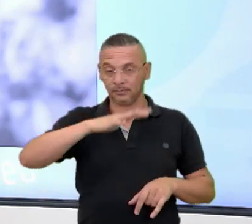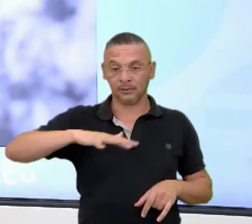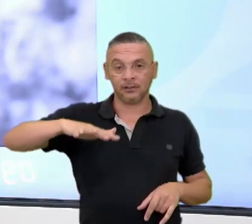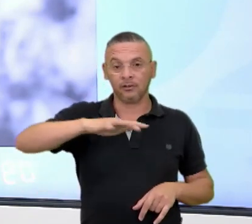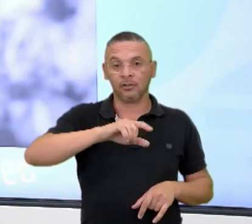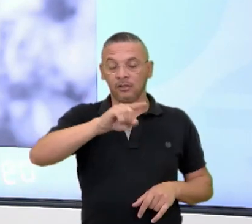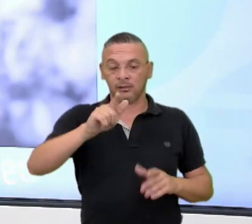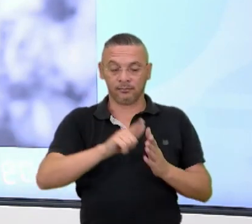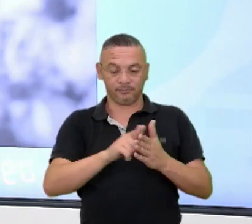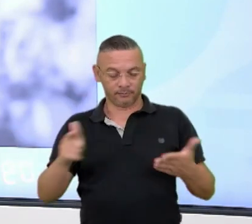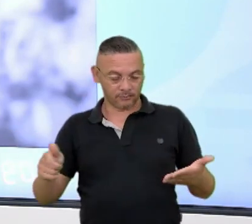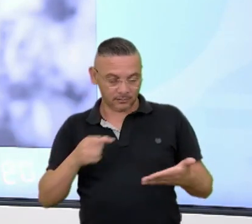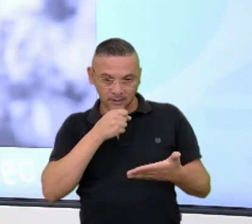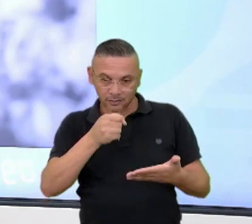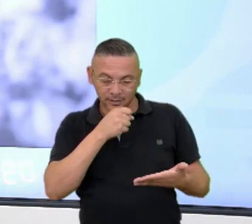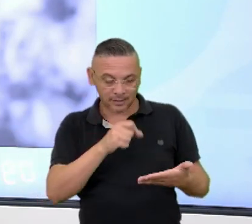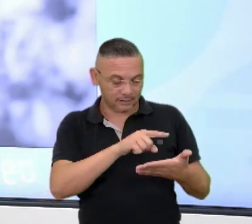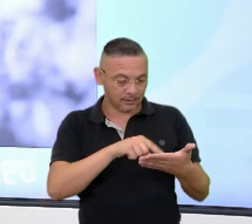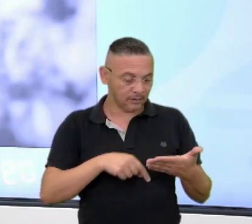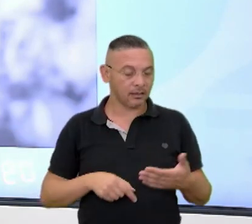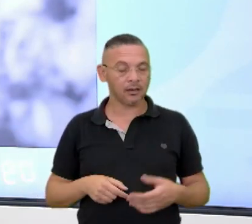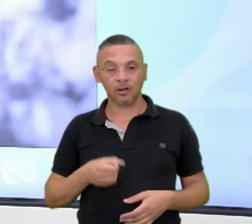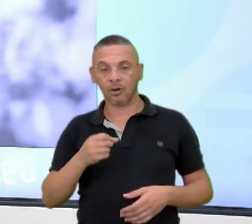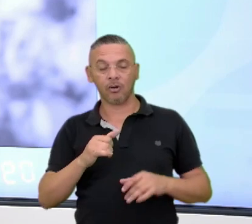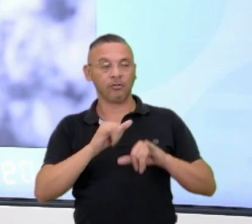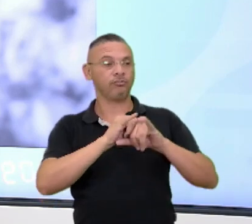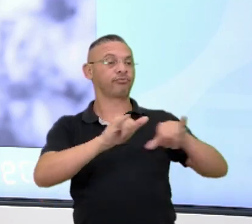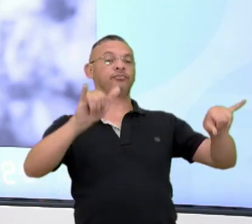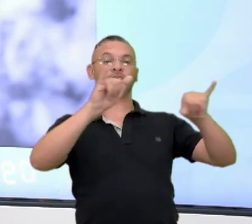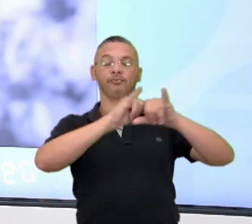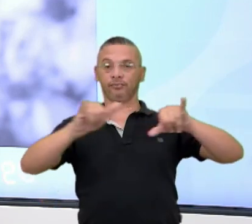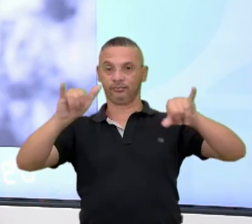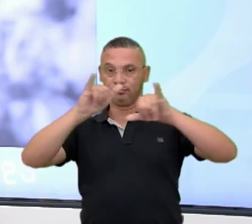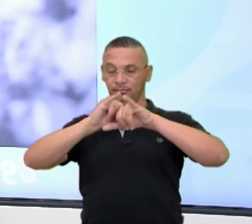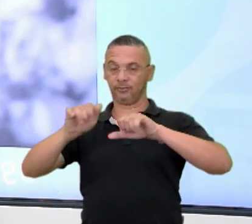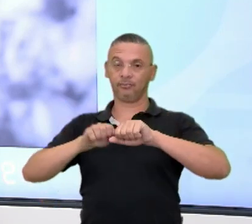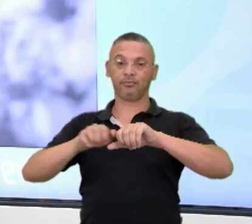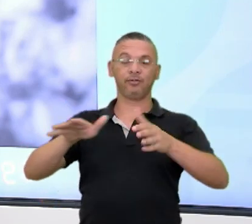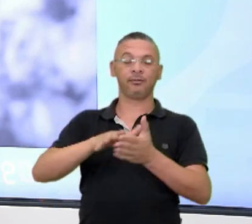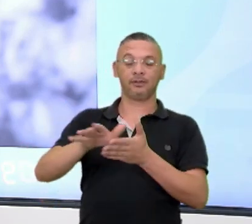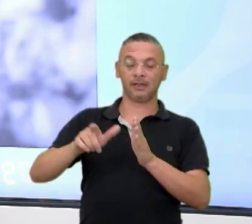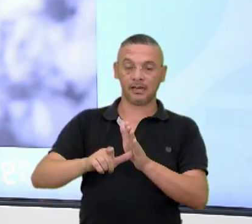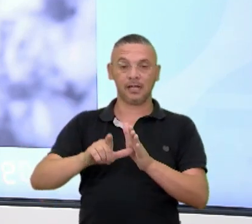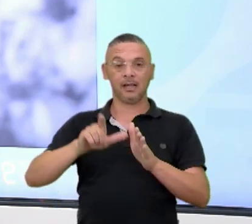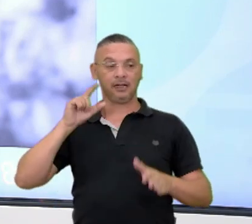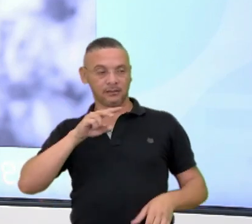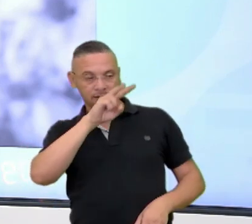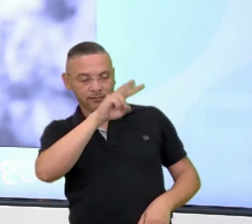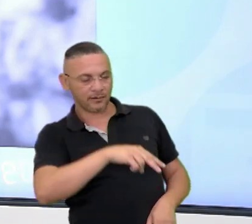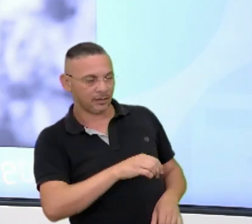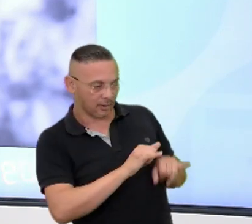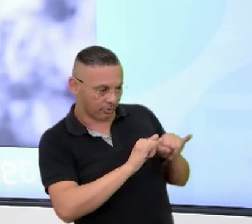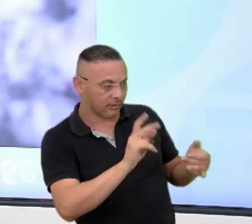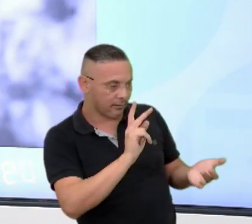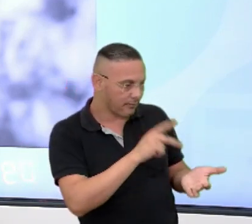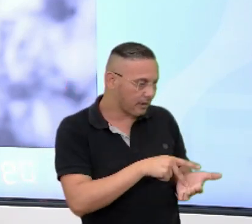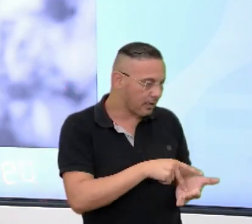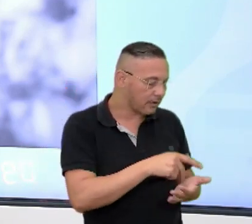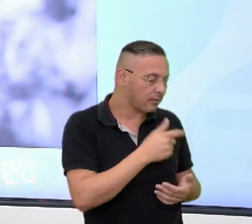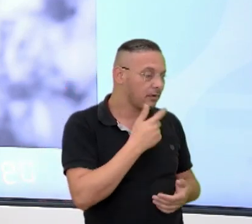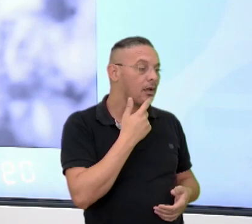querer que você dê uma pausa, não agora, agora você presta atenção. Eu quero que você dê uma pausa e se você estiver na escola, debata com seus amigos o